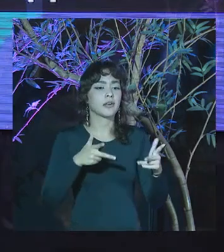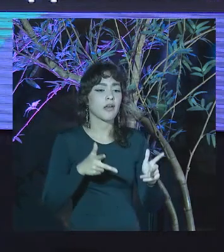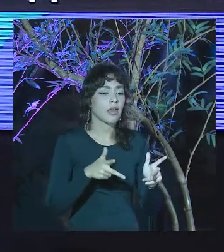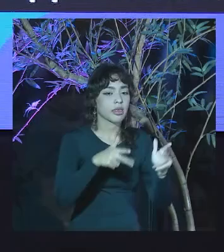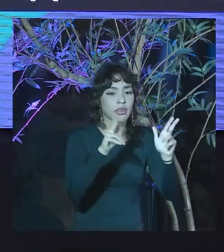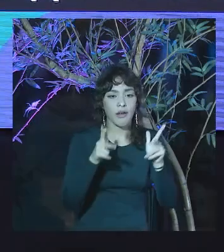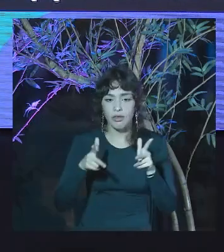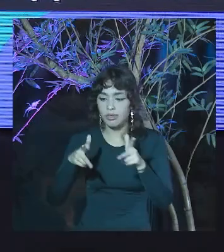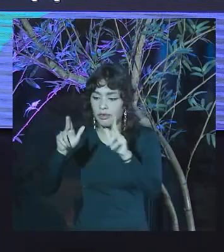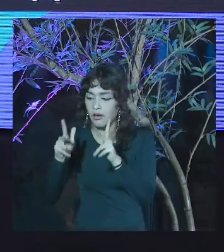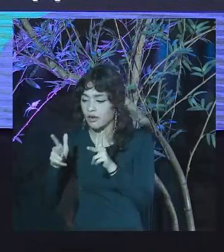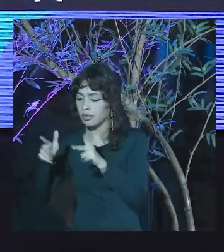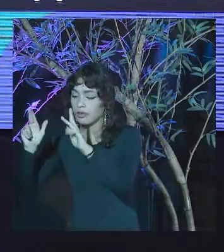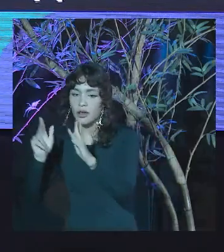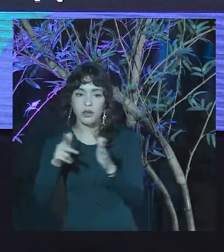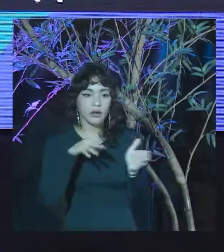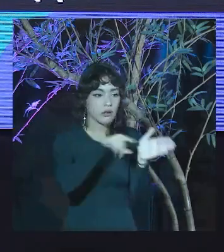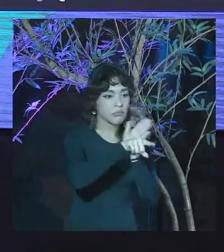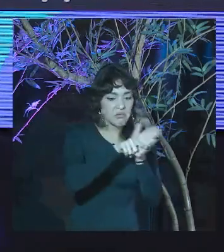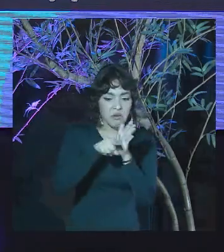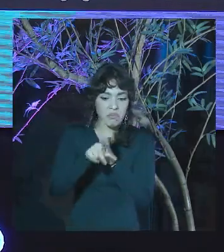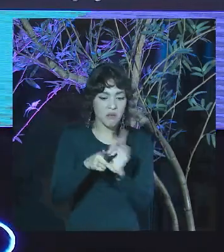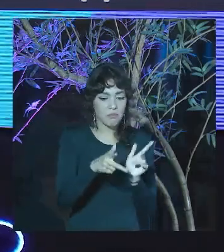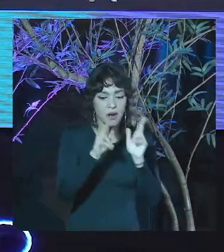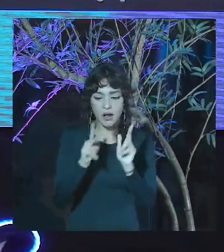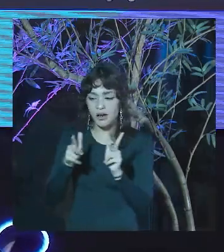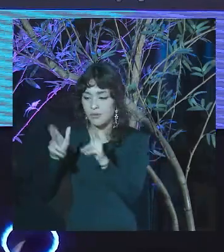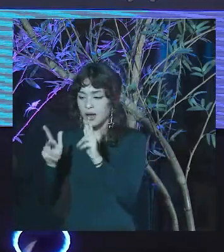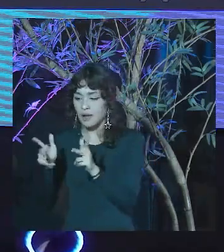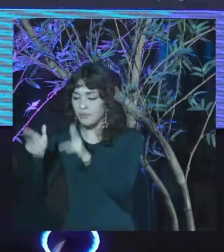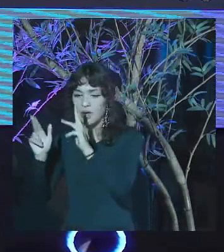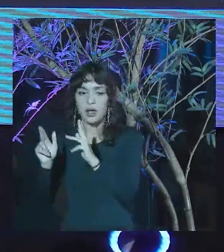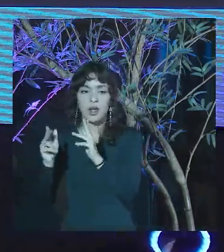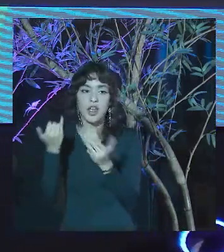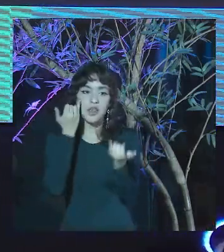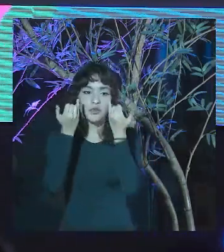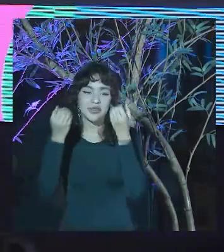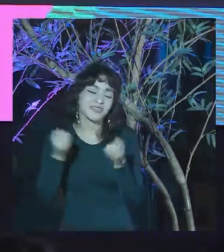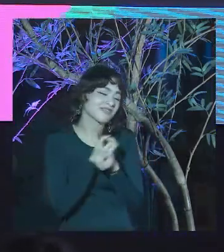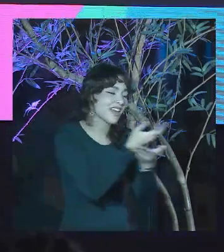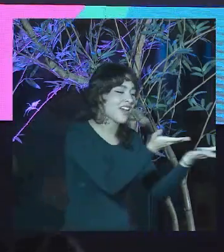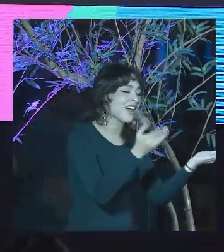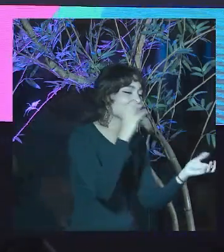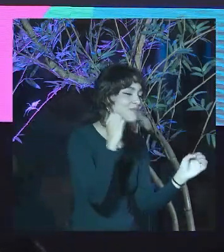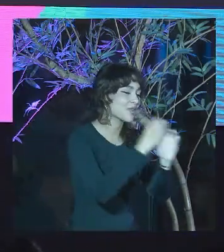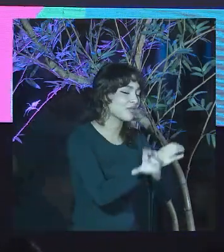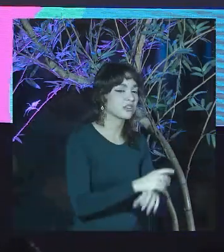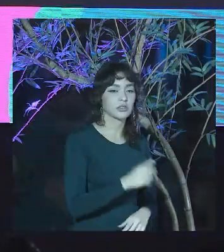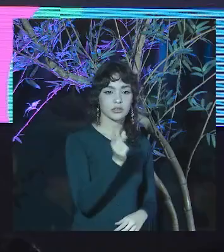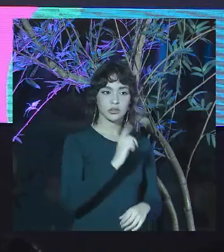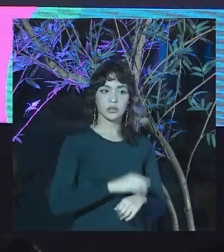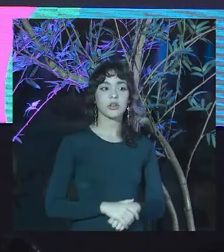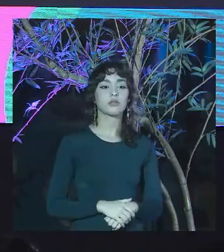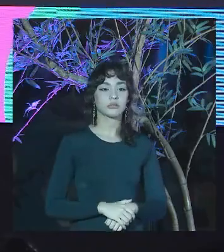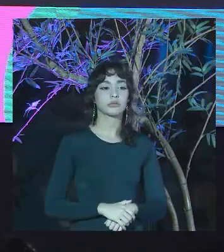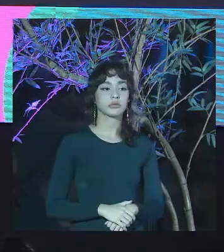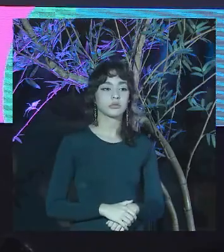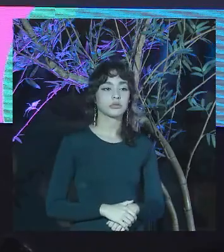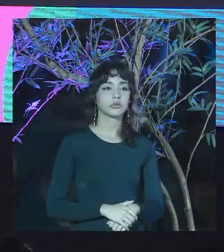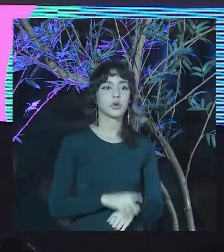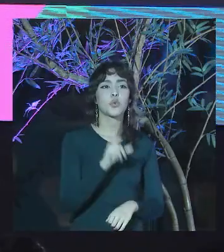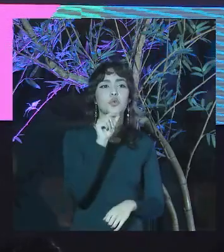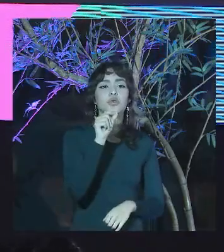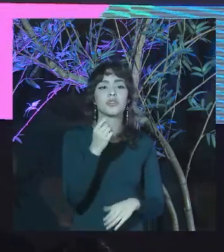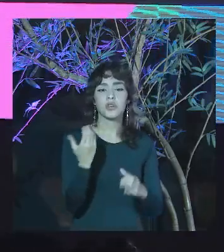vocês tiveram tempo de acessar e recortaram aquela informação e entregaram o trabalho. O que vocês fizeram